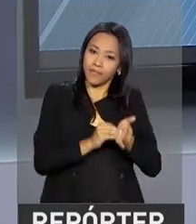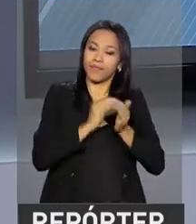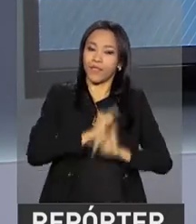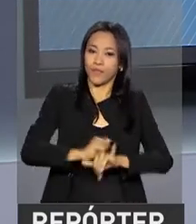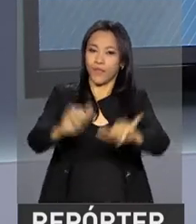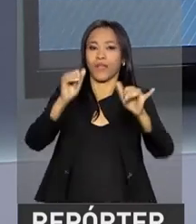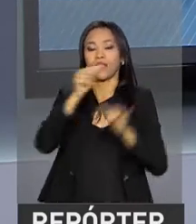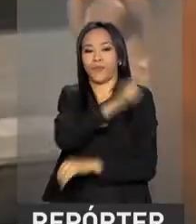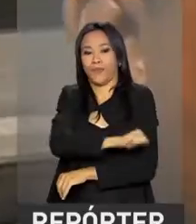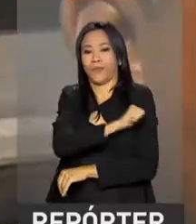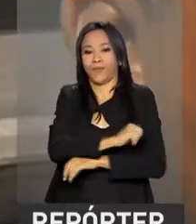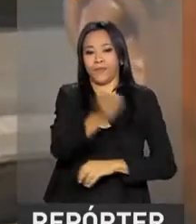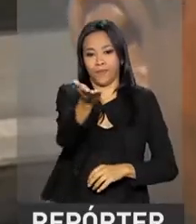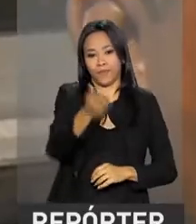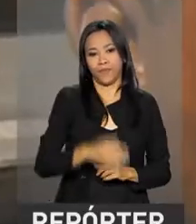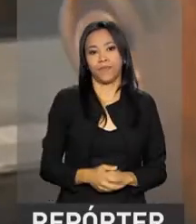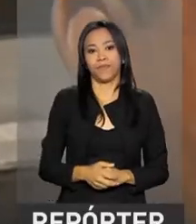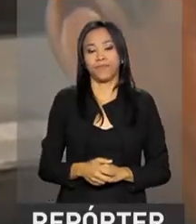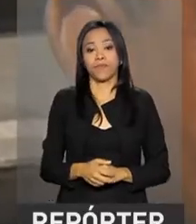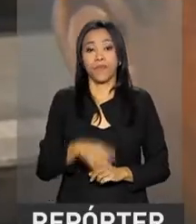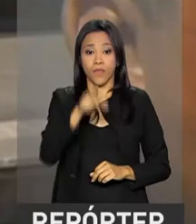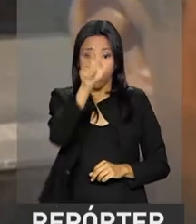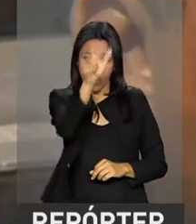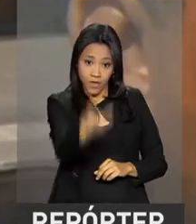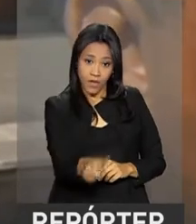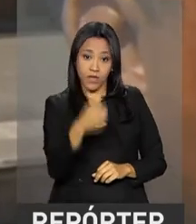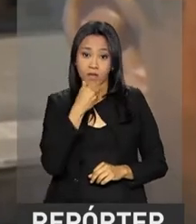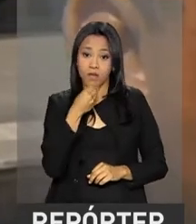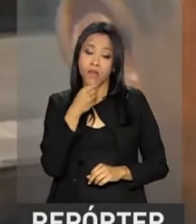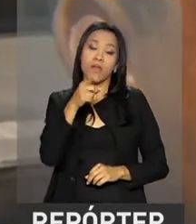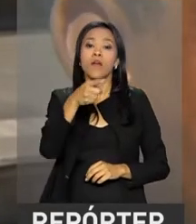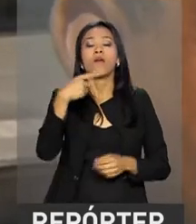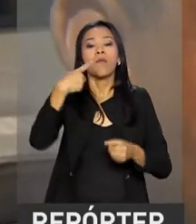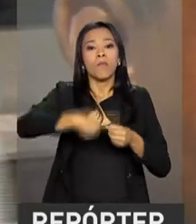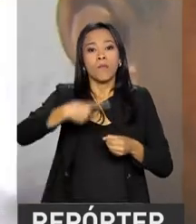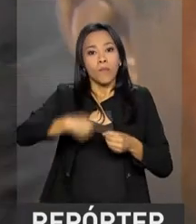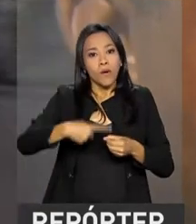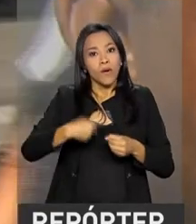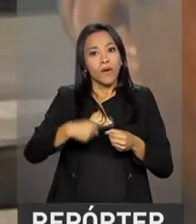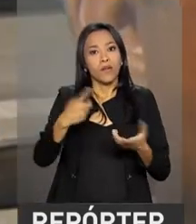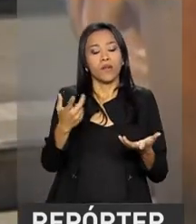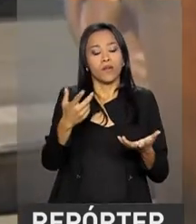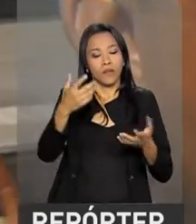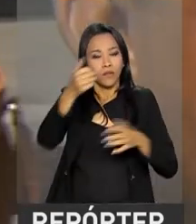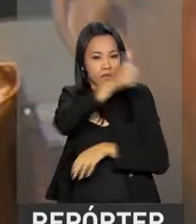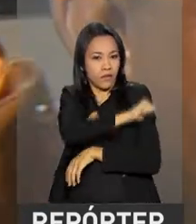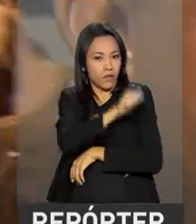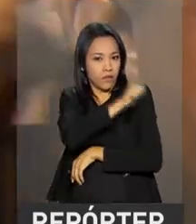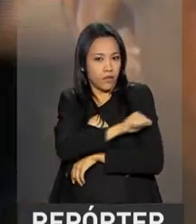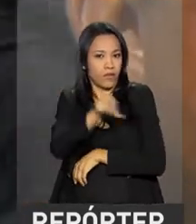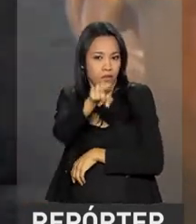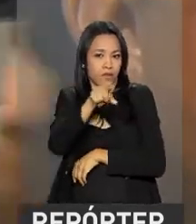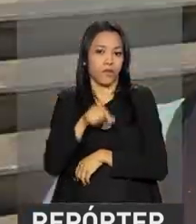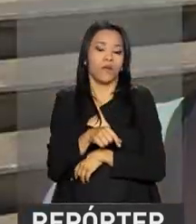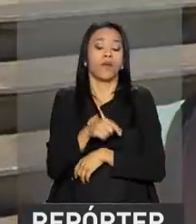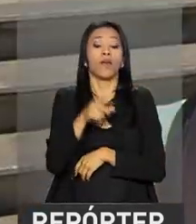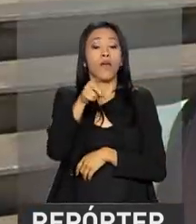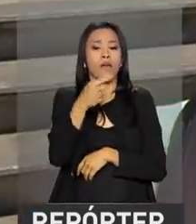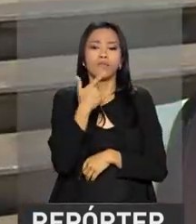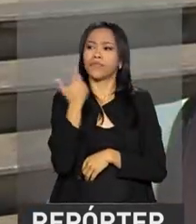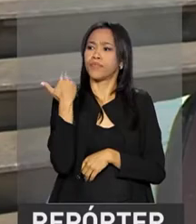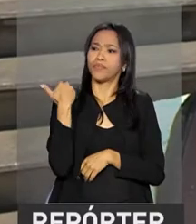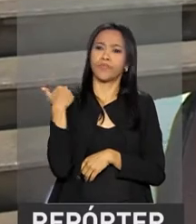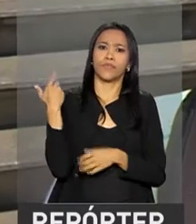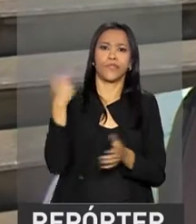Janeiro. Maravilha, tá ótimo. Juarez mora em Curicica, na zona oeste do Rio de Janeiro. Até pouco tempo atrás, chegar